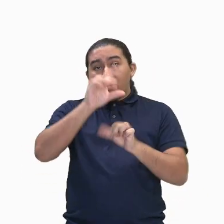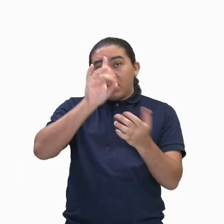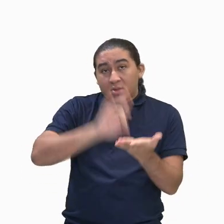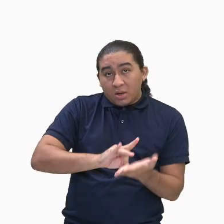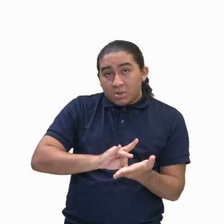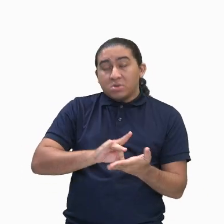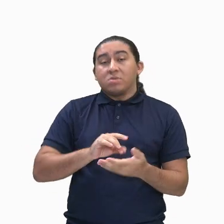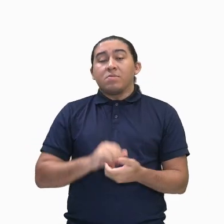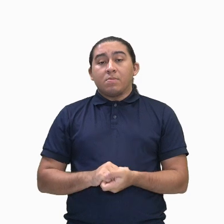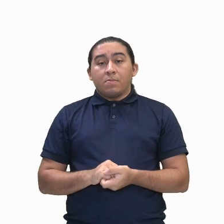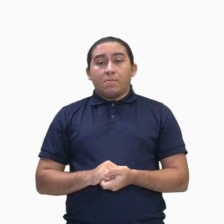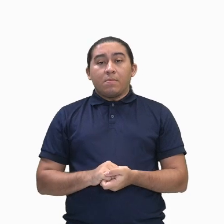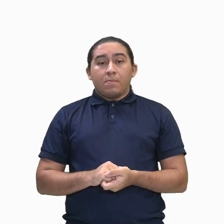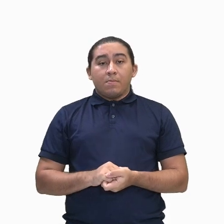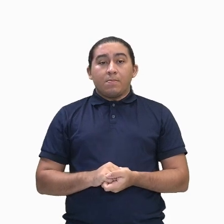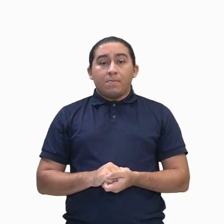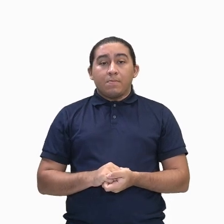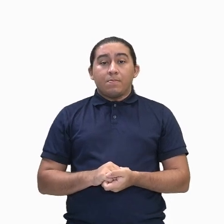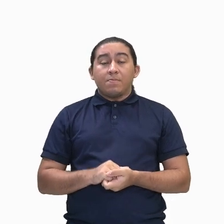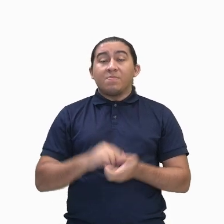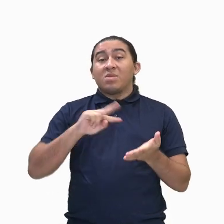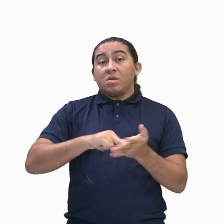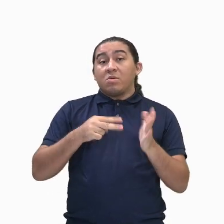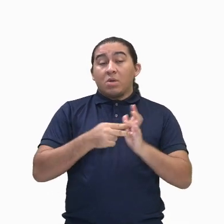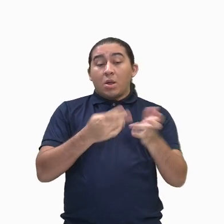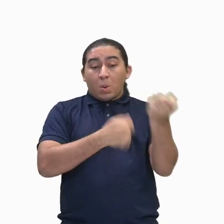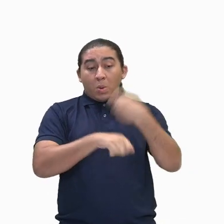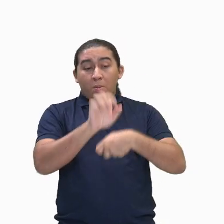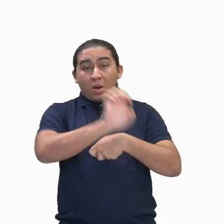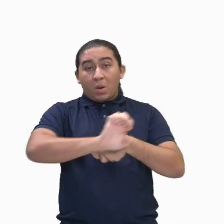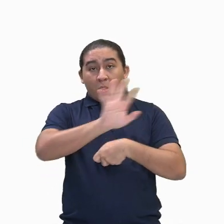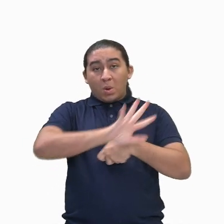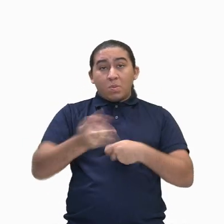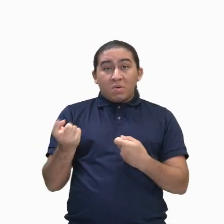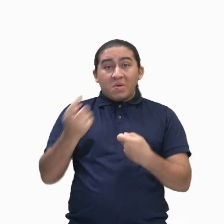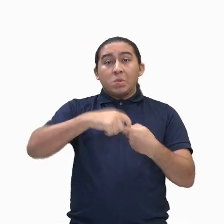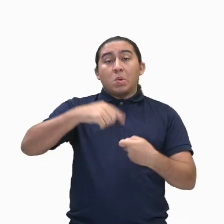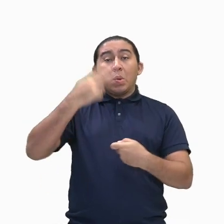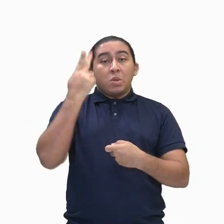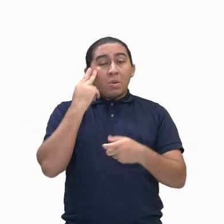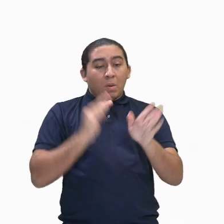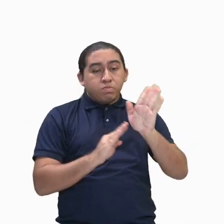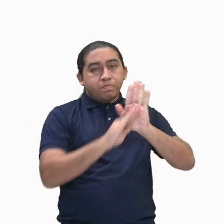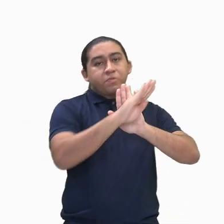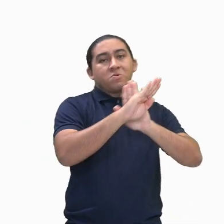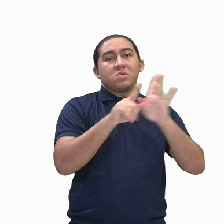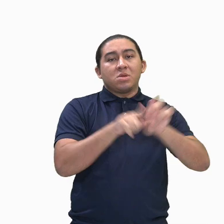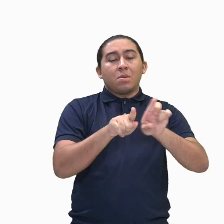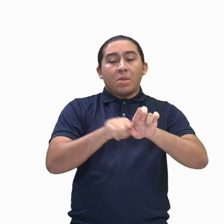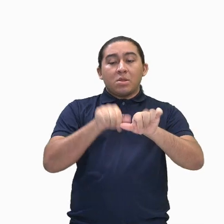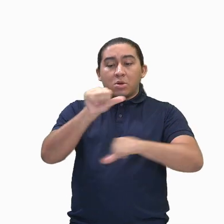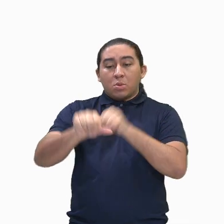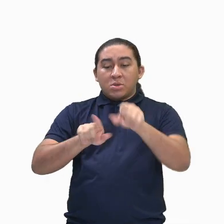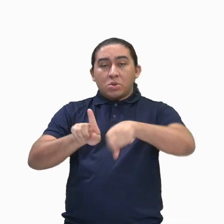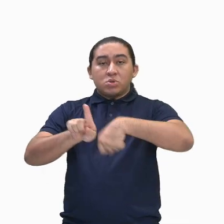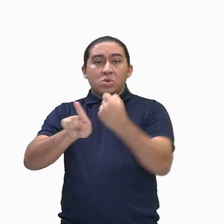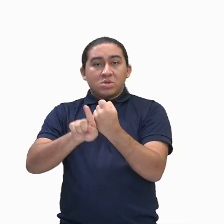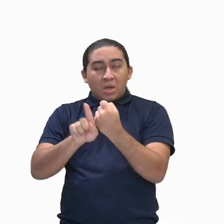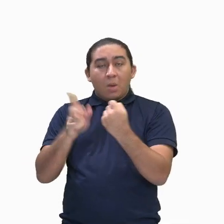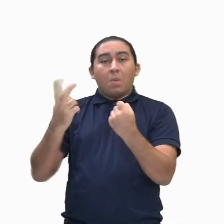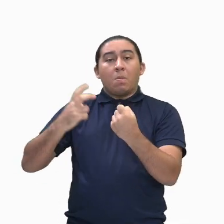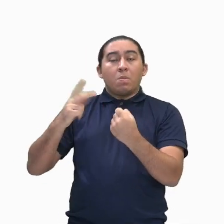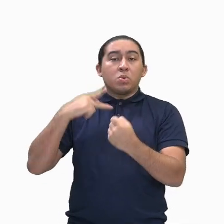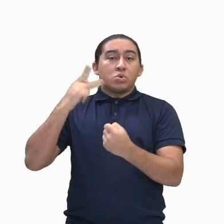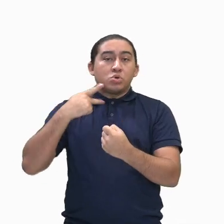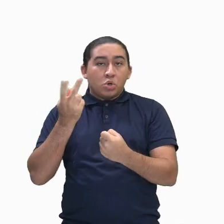apenas revitalizou a economia europeia, mas também preparou o caminho para mudanças sociais, políticas e culturais